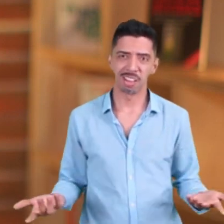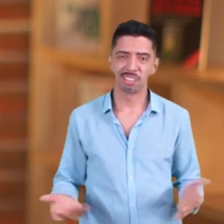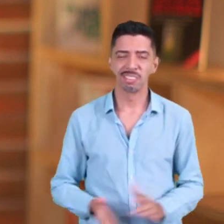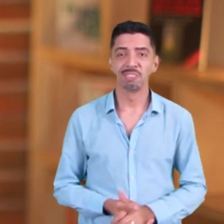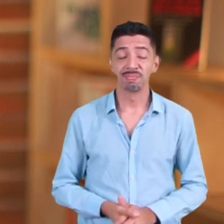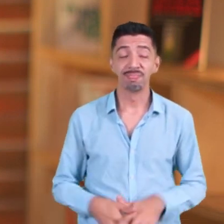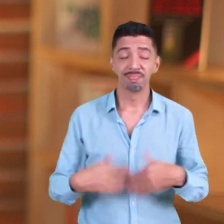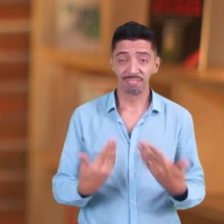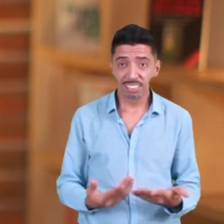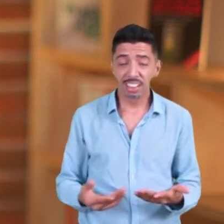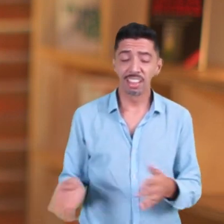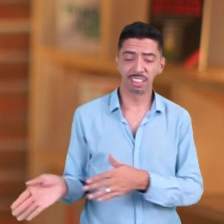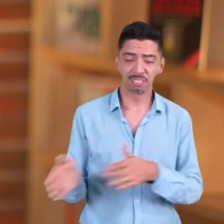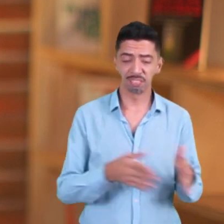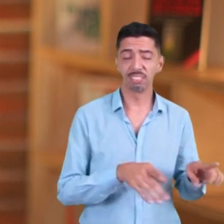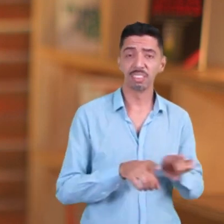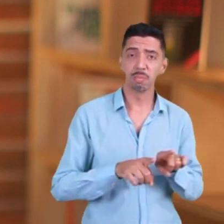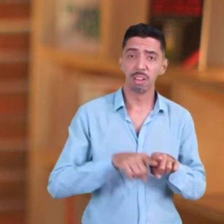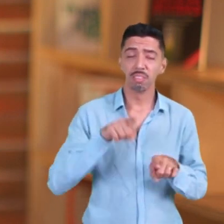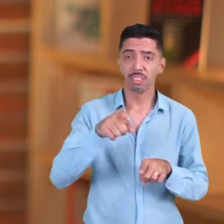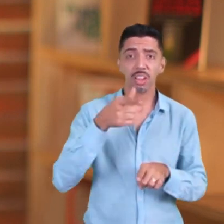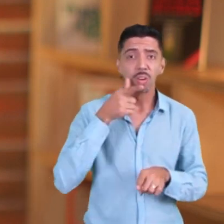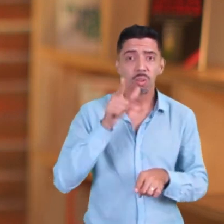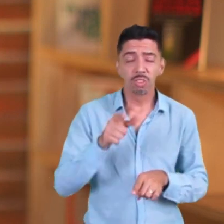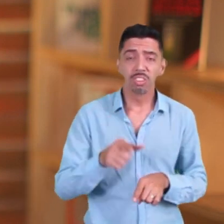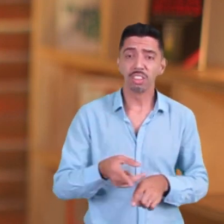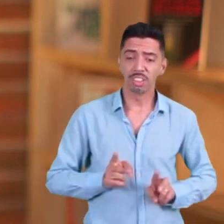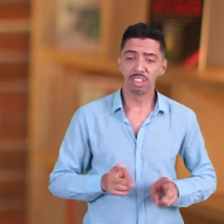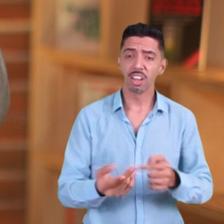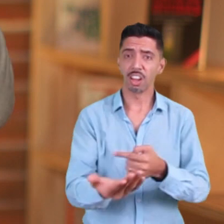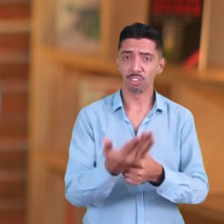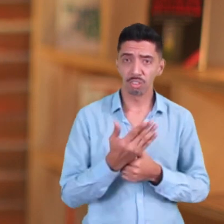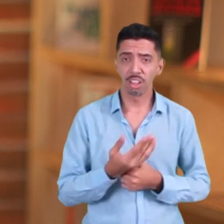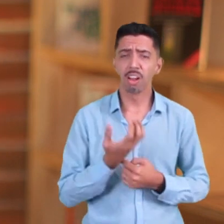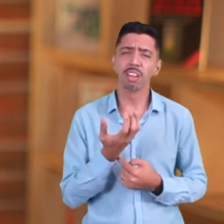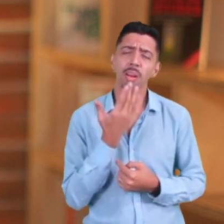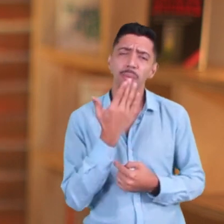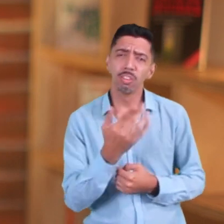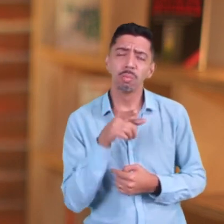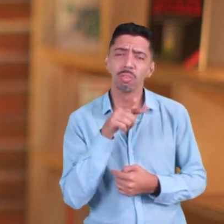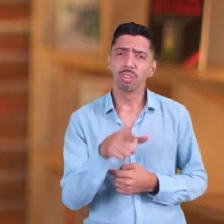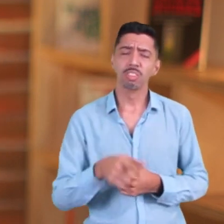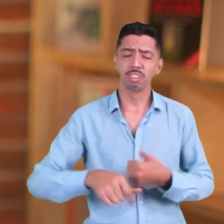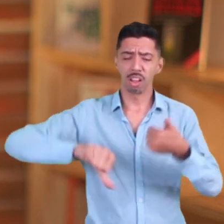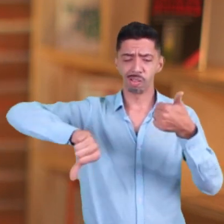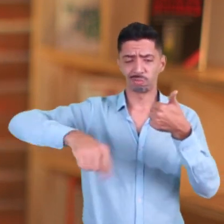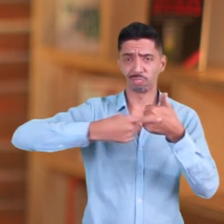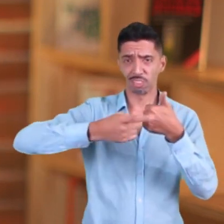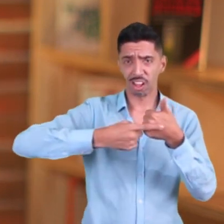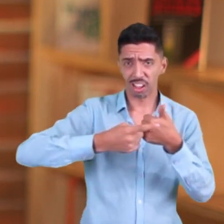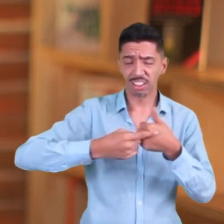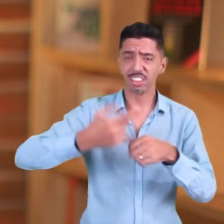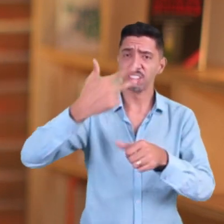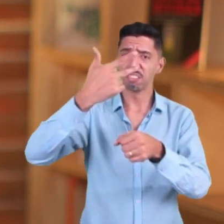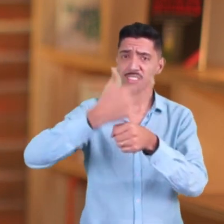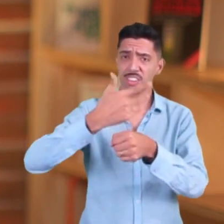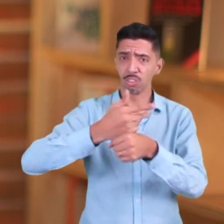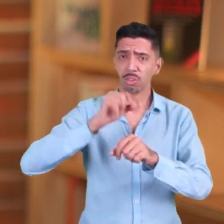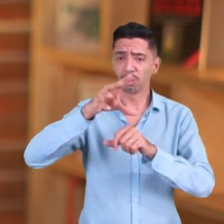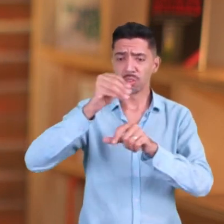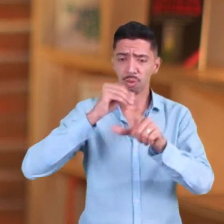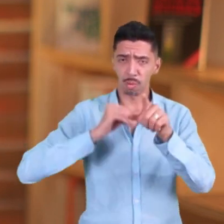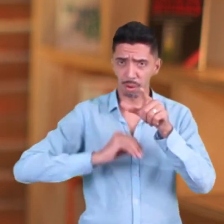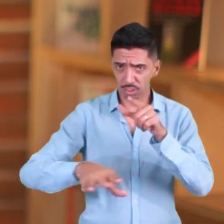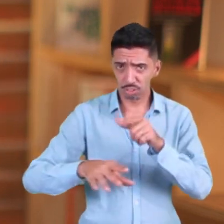ainda mais com a educação financeira, eu quero pedir seu like, que você compartilhe esse vídeo, que você se inscreva no canal Dinheiro à